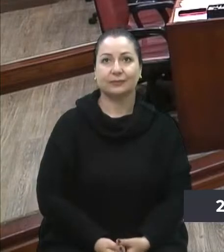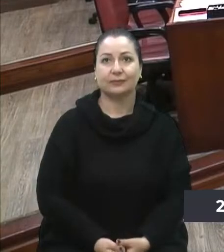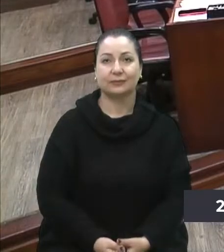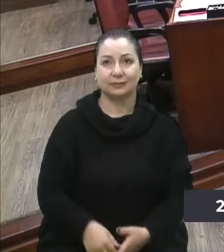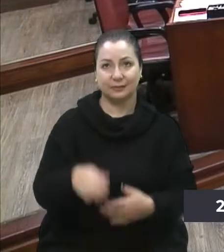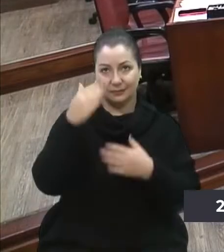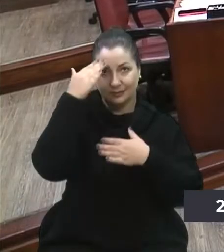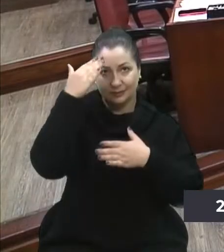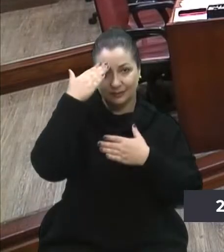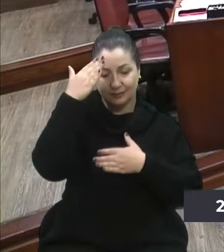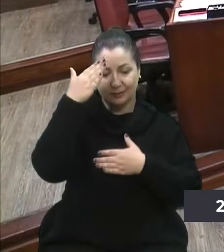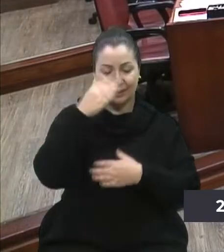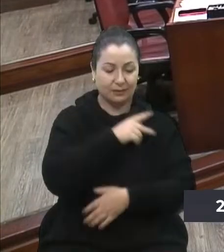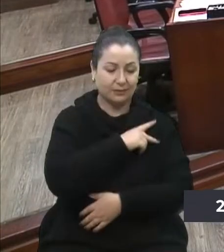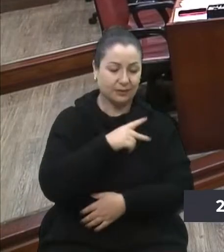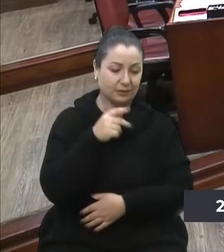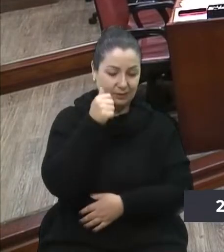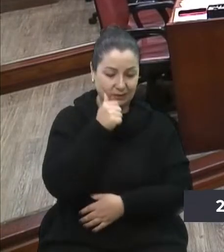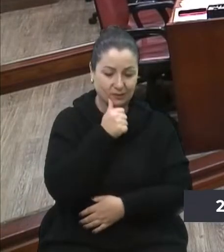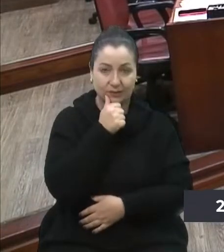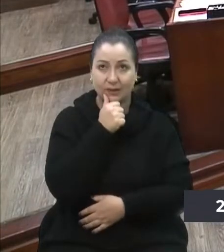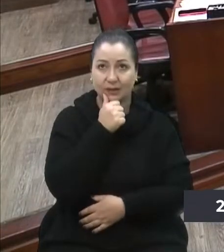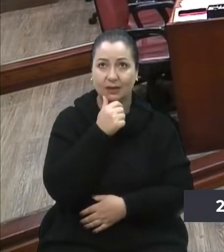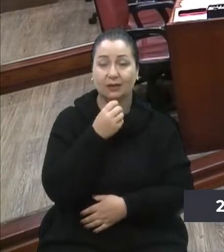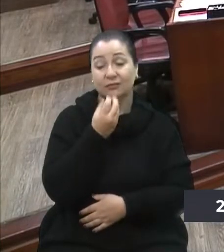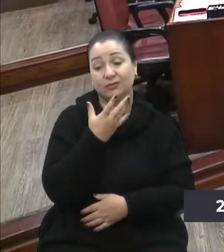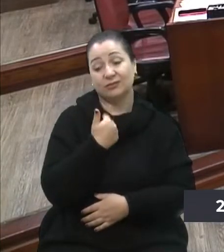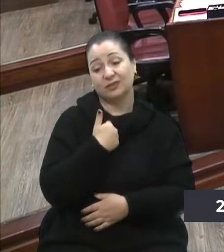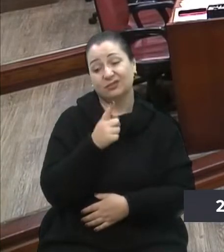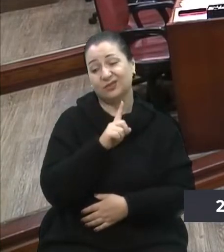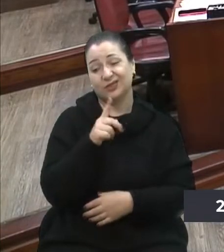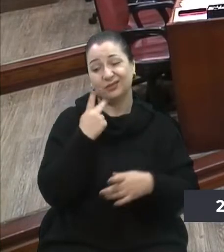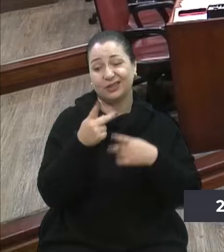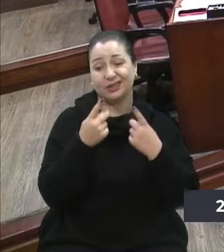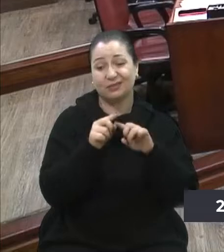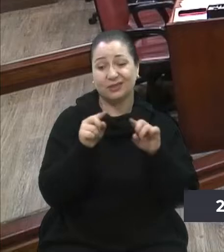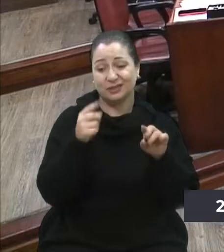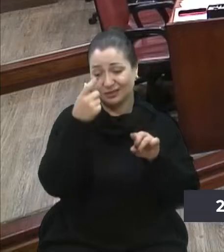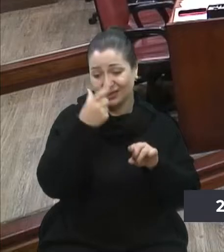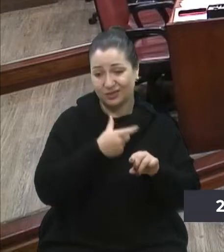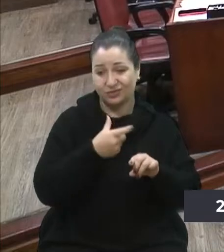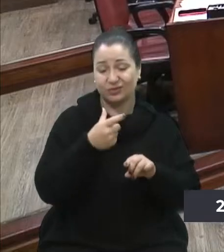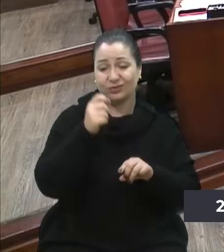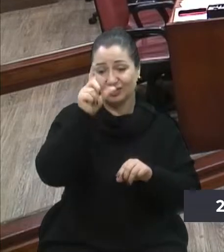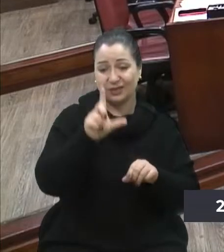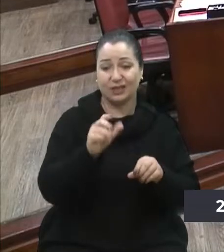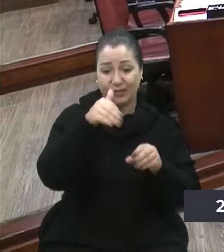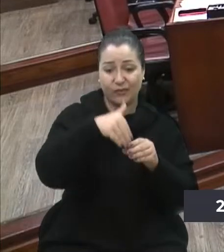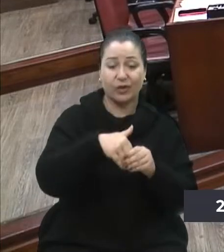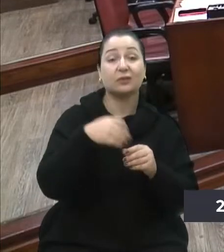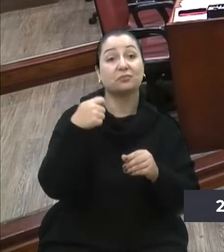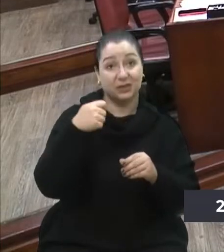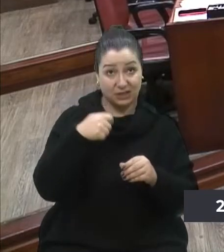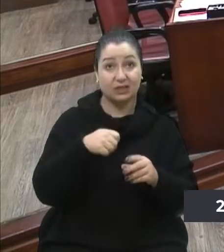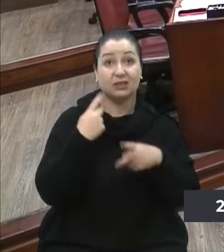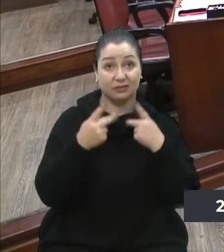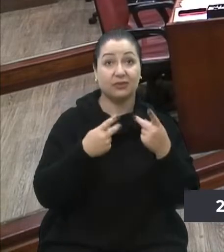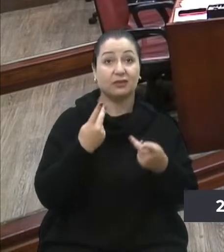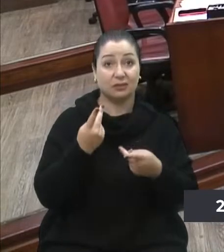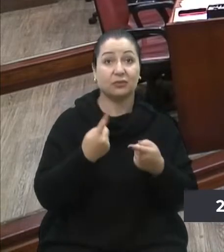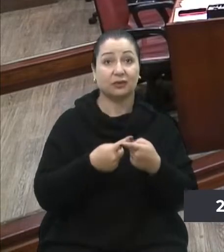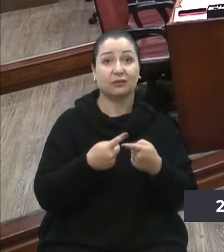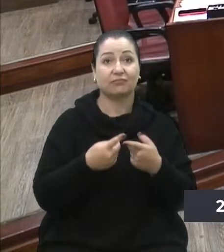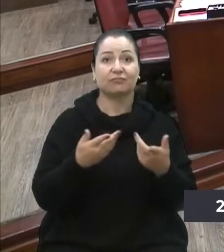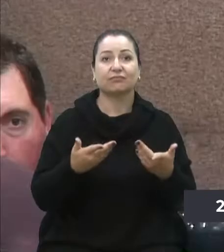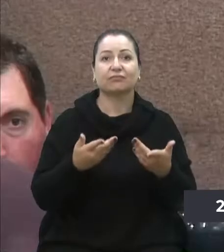Obrigado, senhora presidente. Bom, eu não ia me manifestar, mas eu acho que quem vota tem o dever de se manifestar. E o que eu